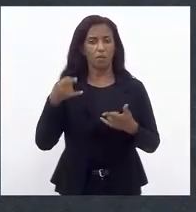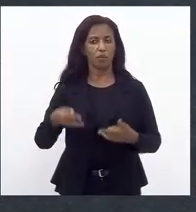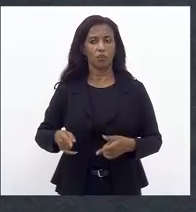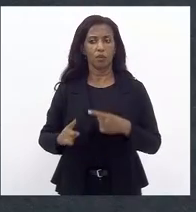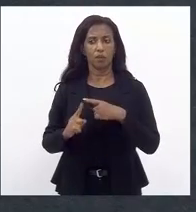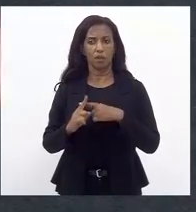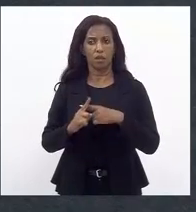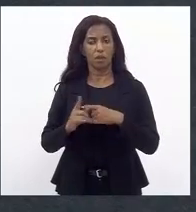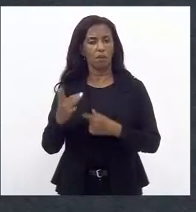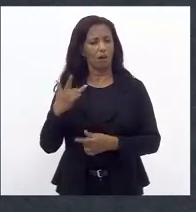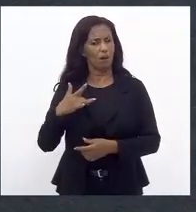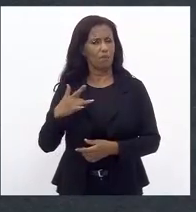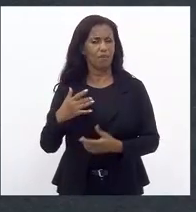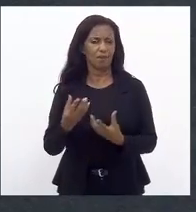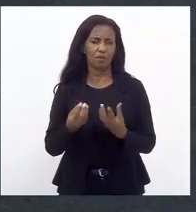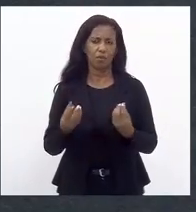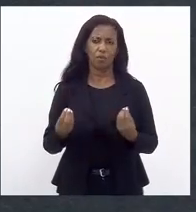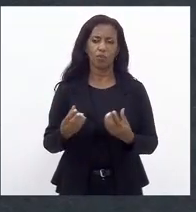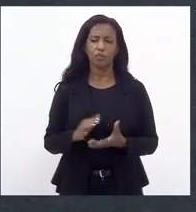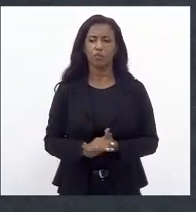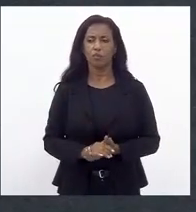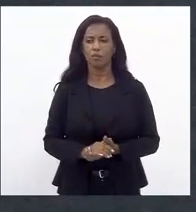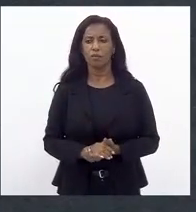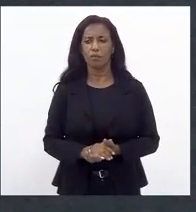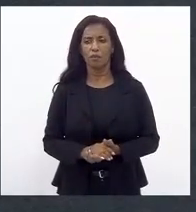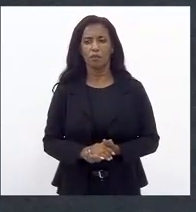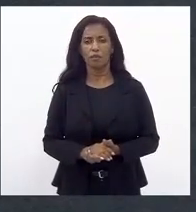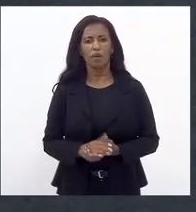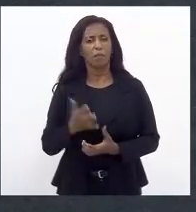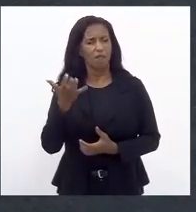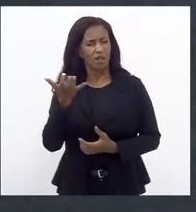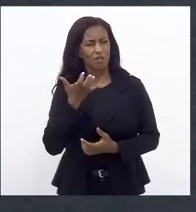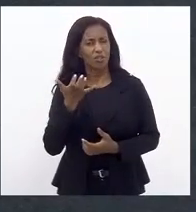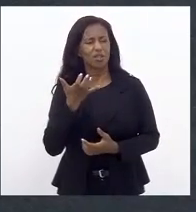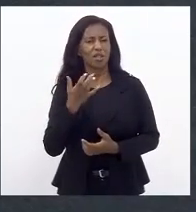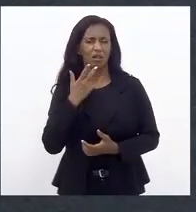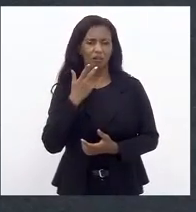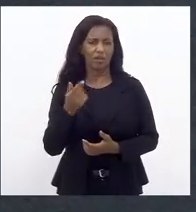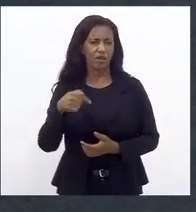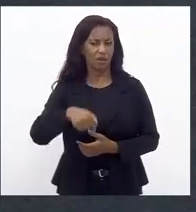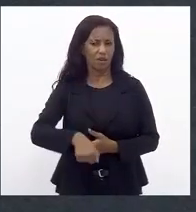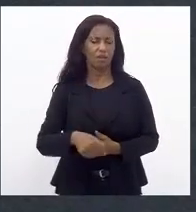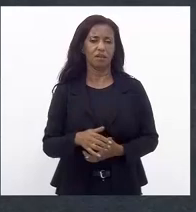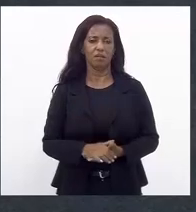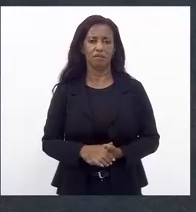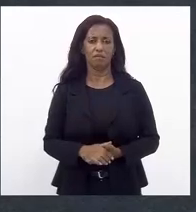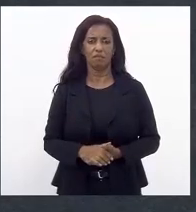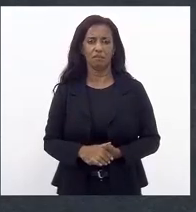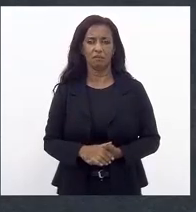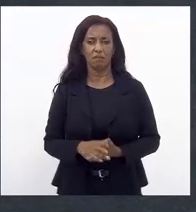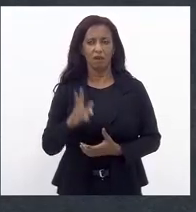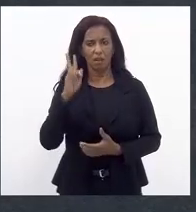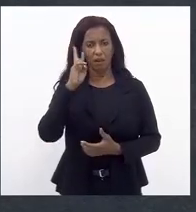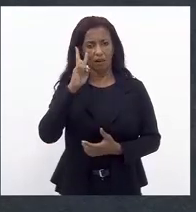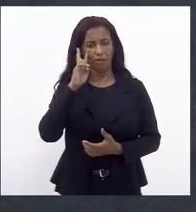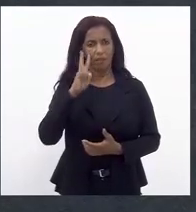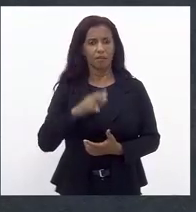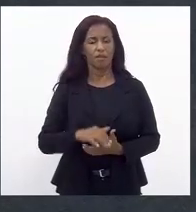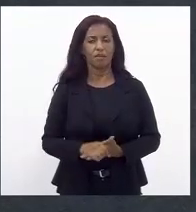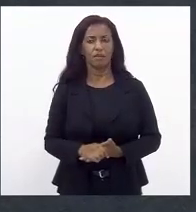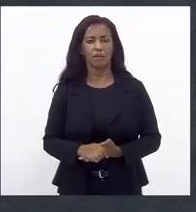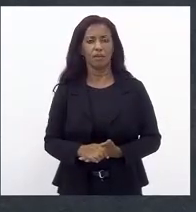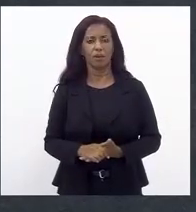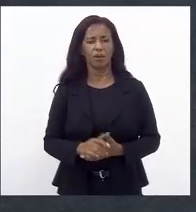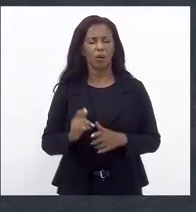enterro lamentei muito mais queria fazer esse registro aqui deixar registrado na casa